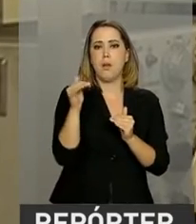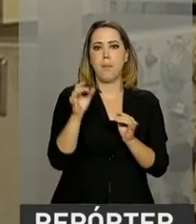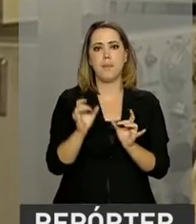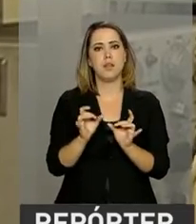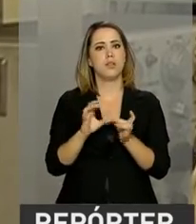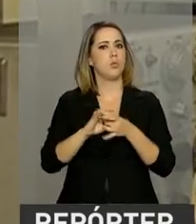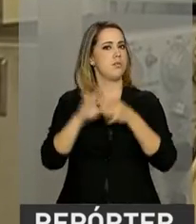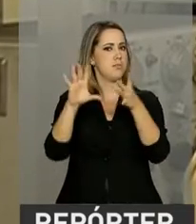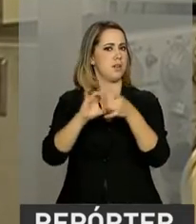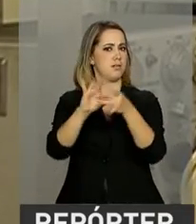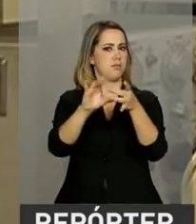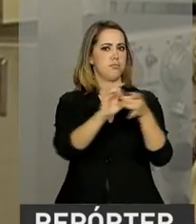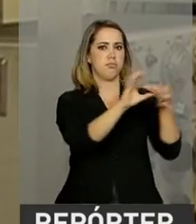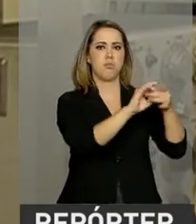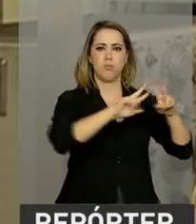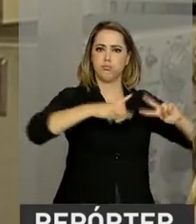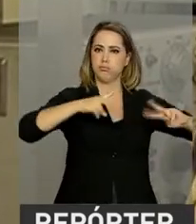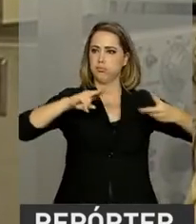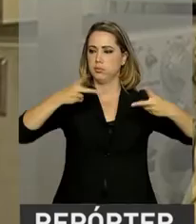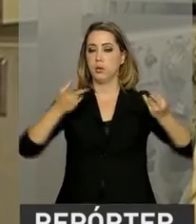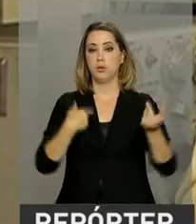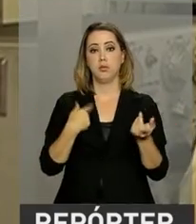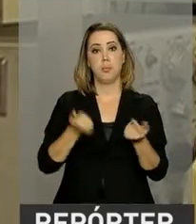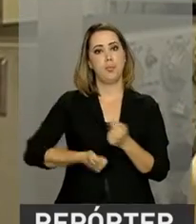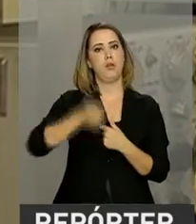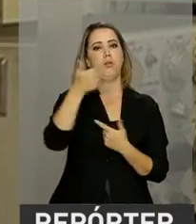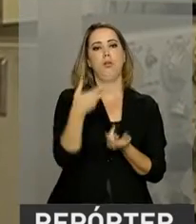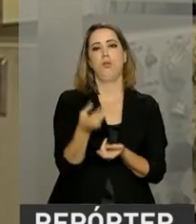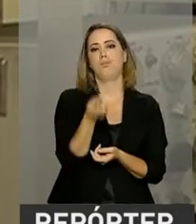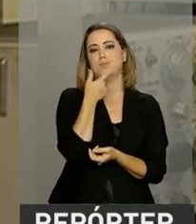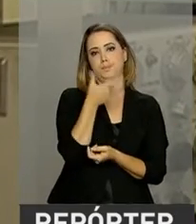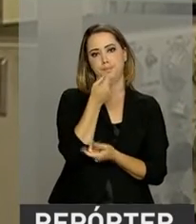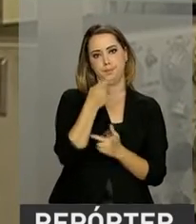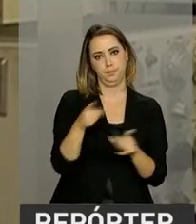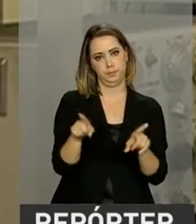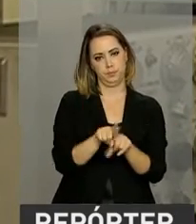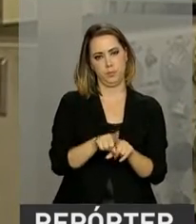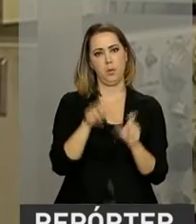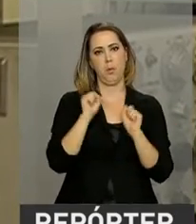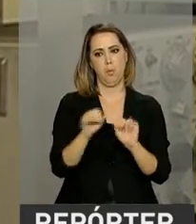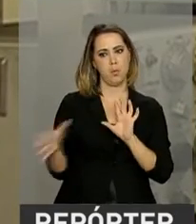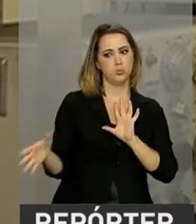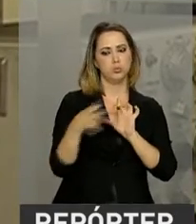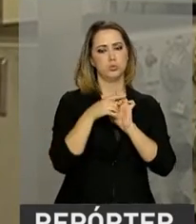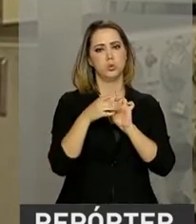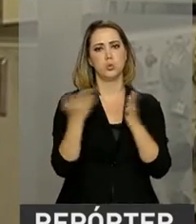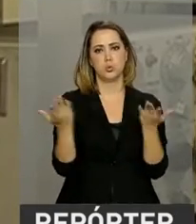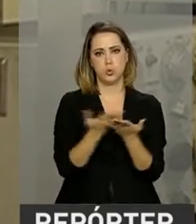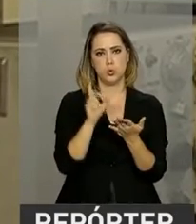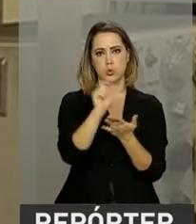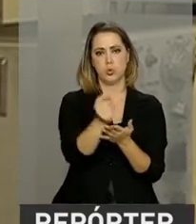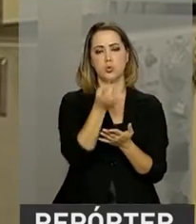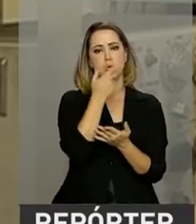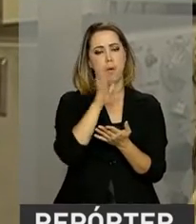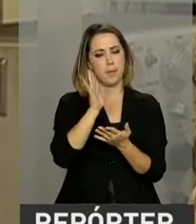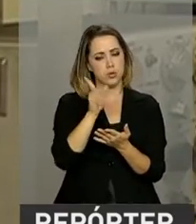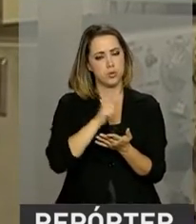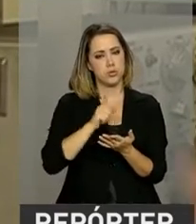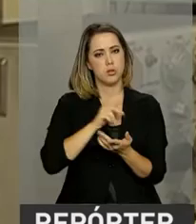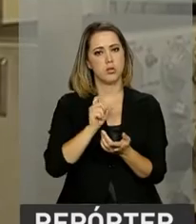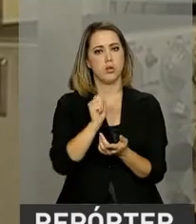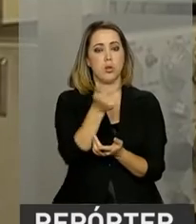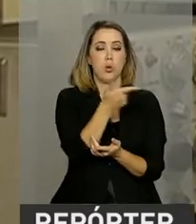melhora a a a terapia medicamentosa então poderia tanto associar os medicamentos atuais como bloqueadores além de cálcio